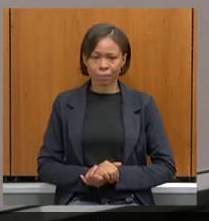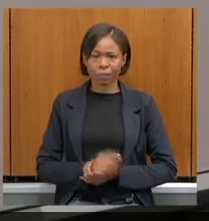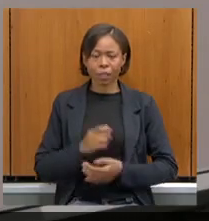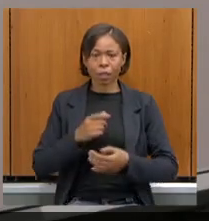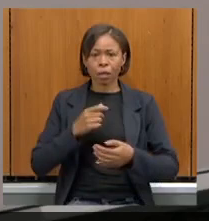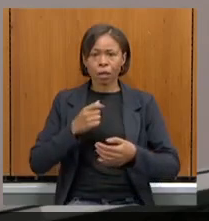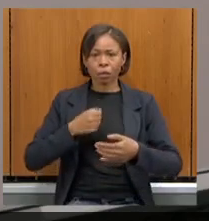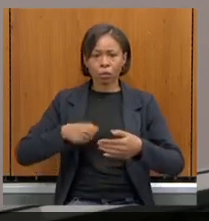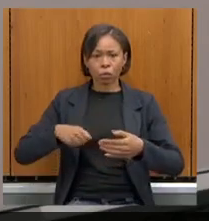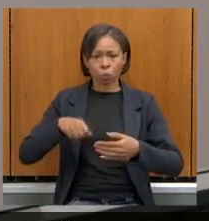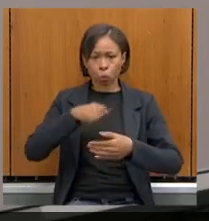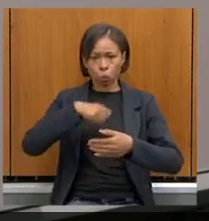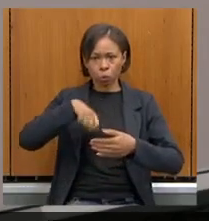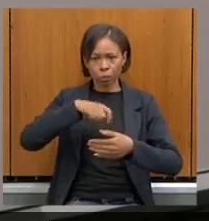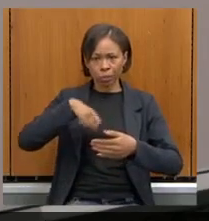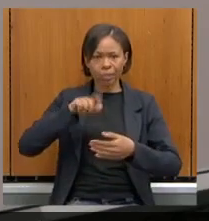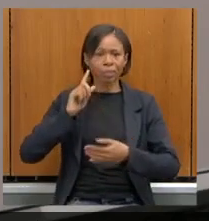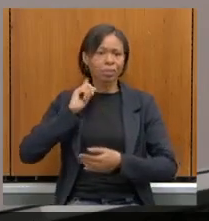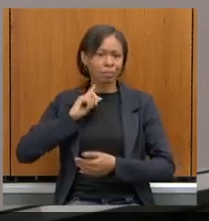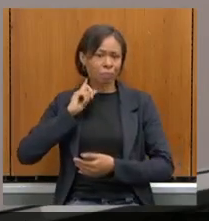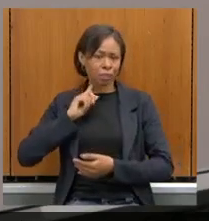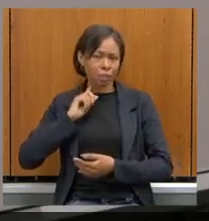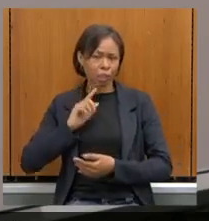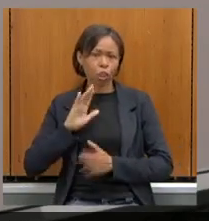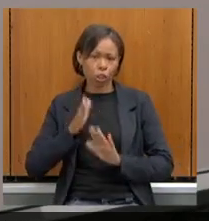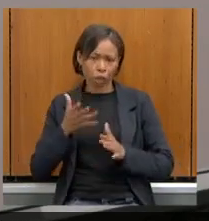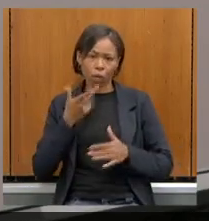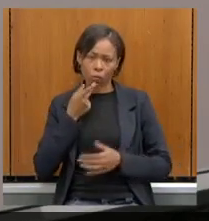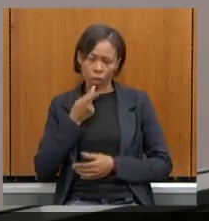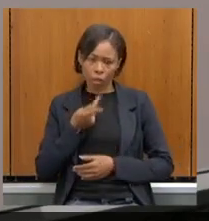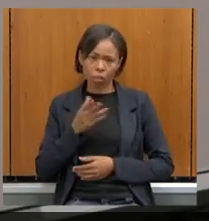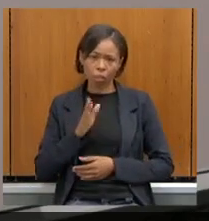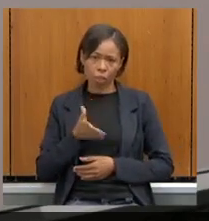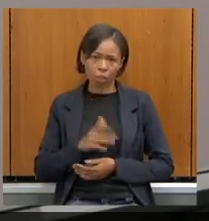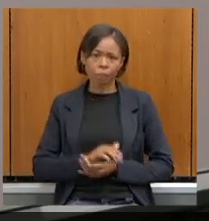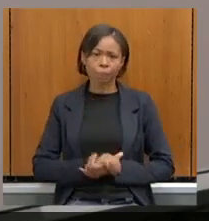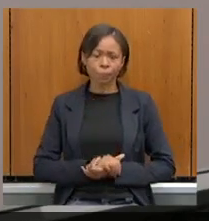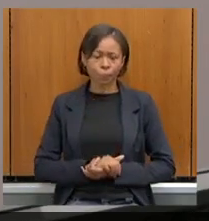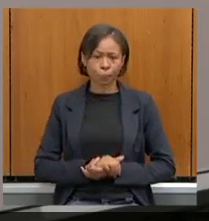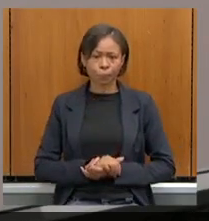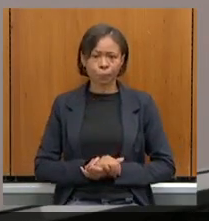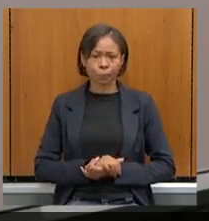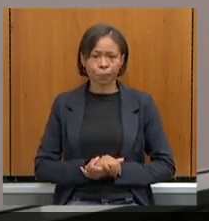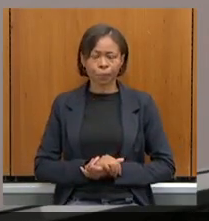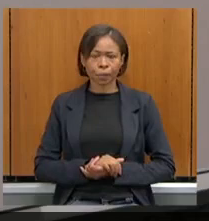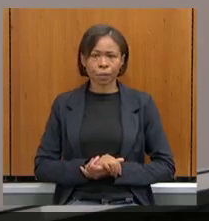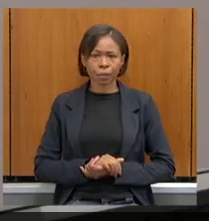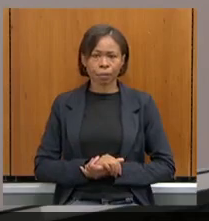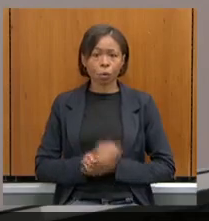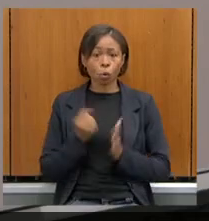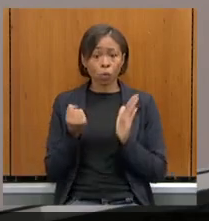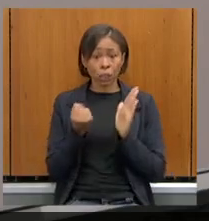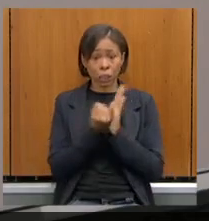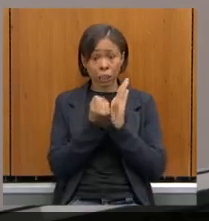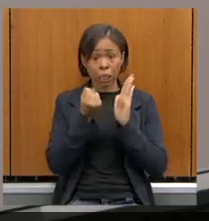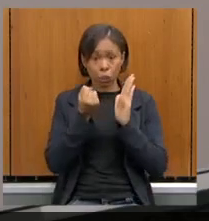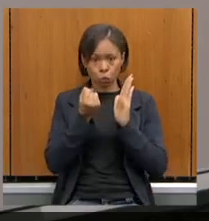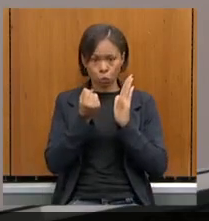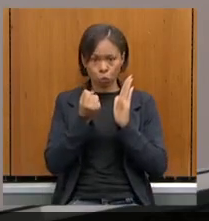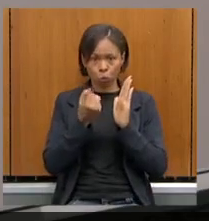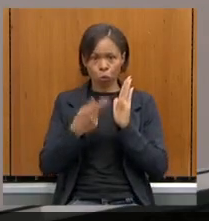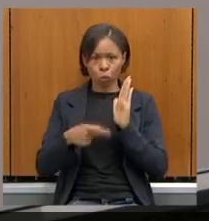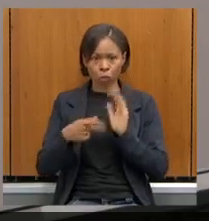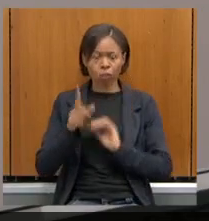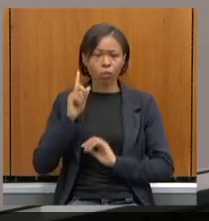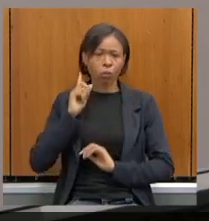falar mais, já convidei vocês. O selo cozinha mineira que nós vamos criar depois e